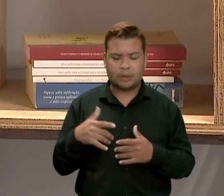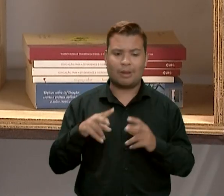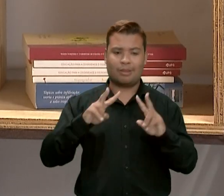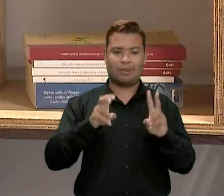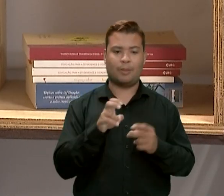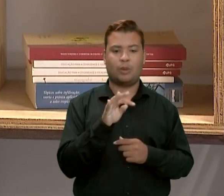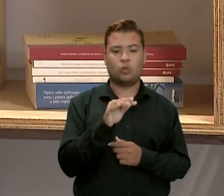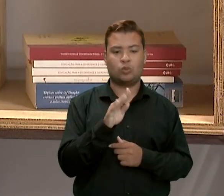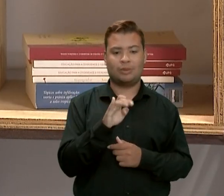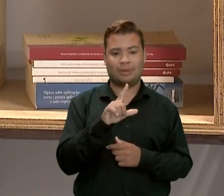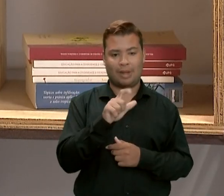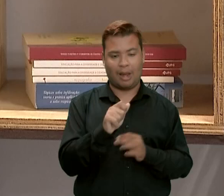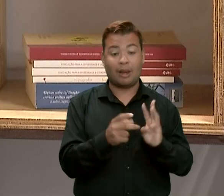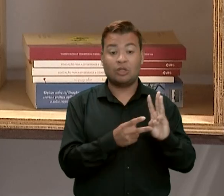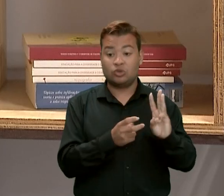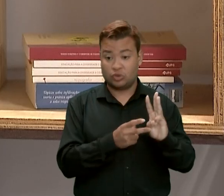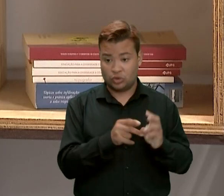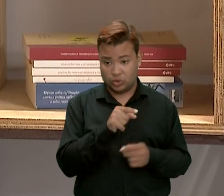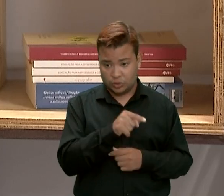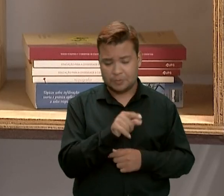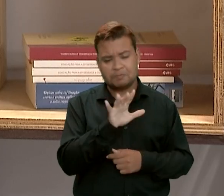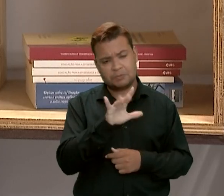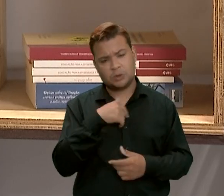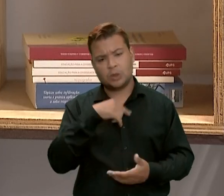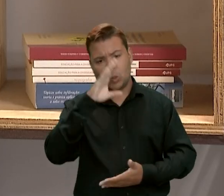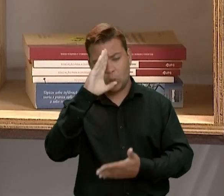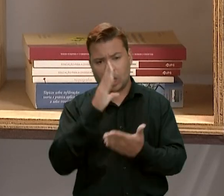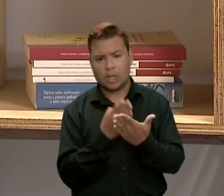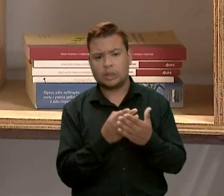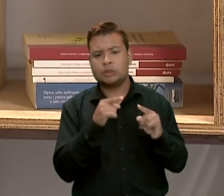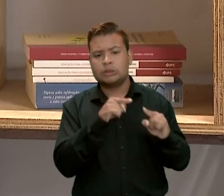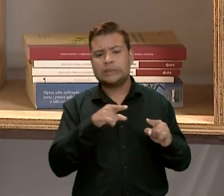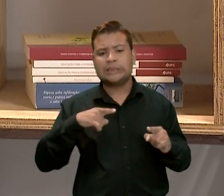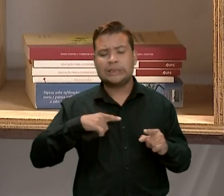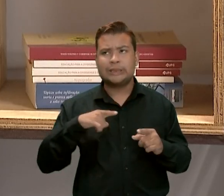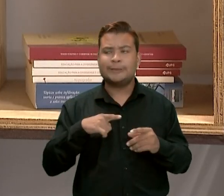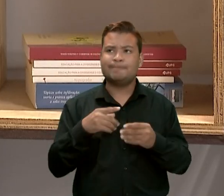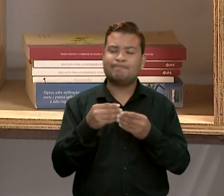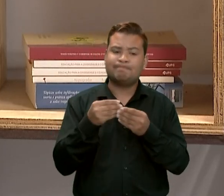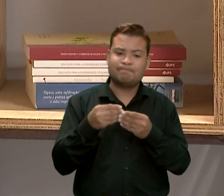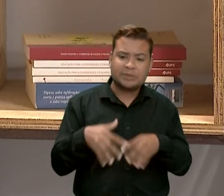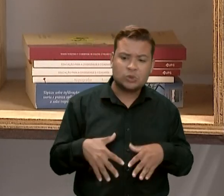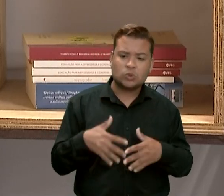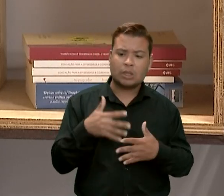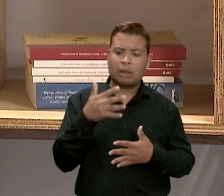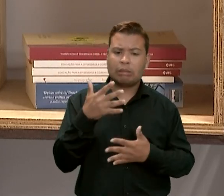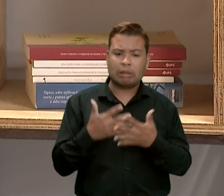uma condição que atrapalha um pouco a